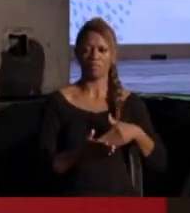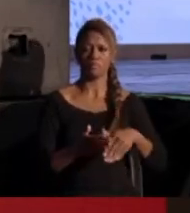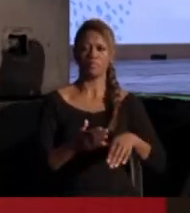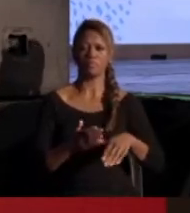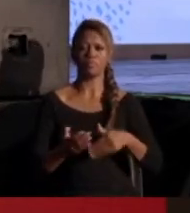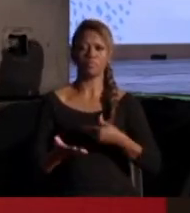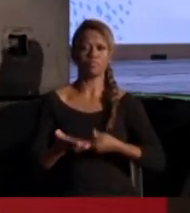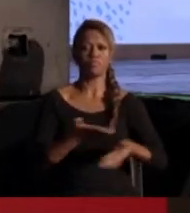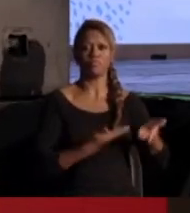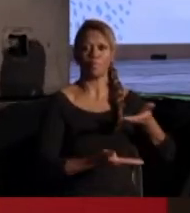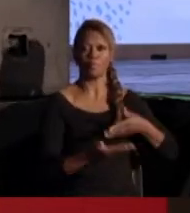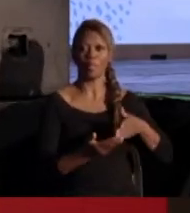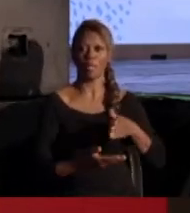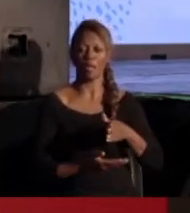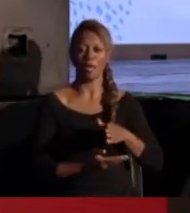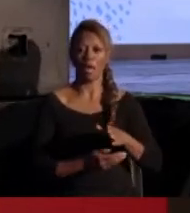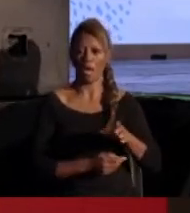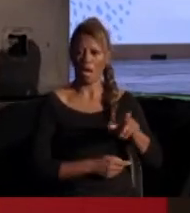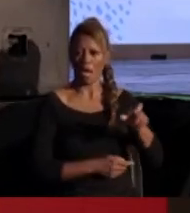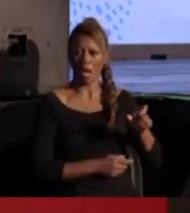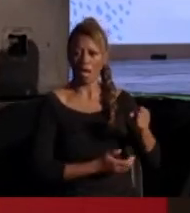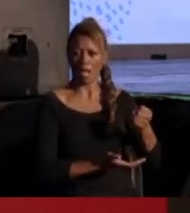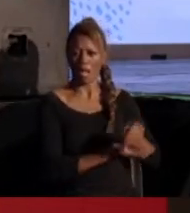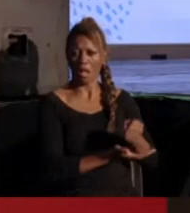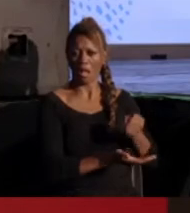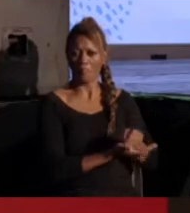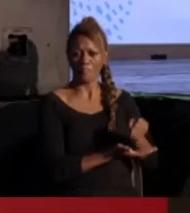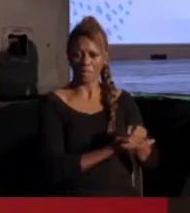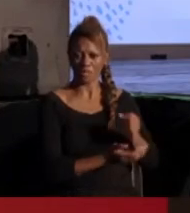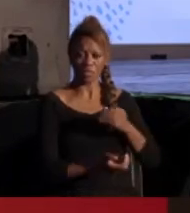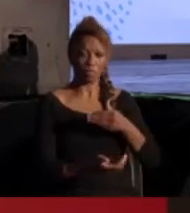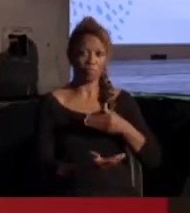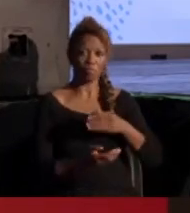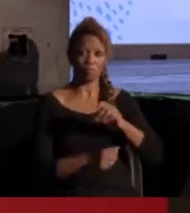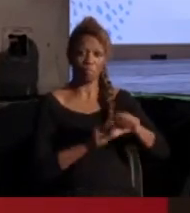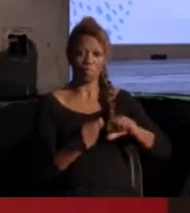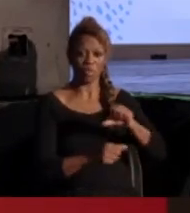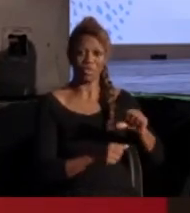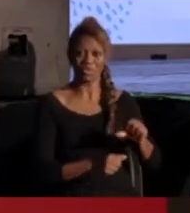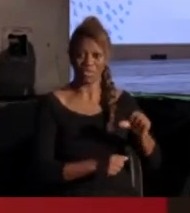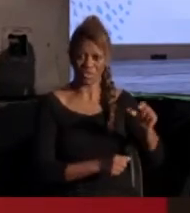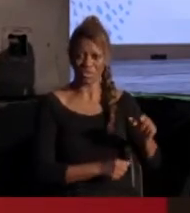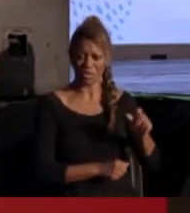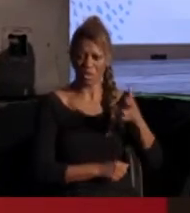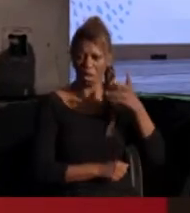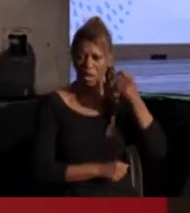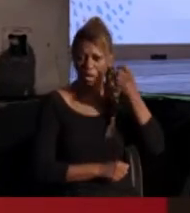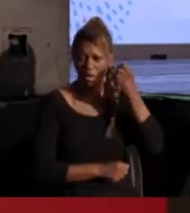a Nestlé retirar uma criança loira e rechonchuda do rótulo do leite ninho.